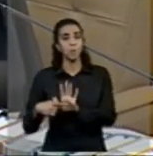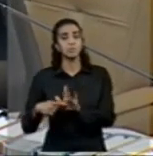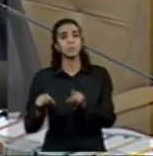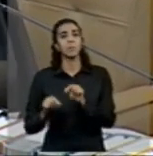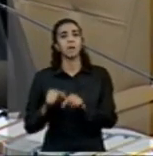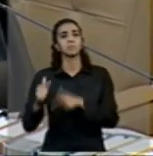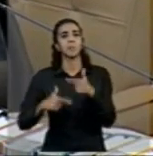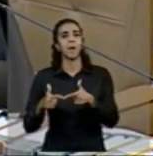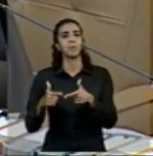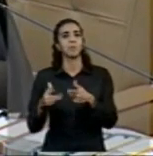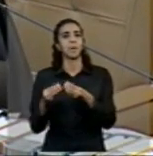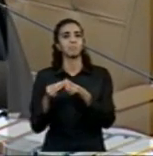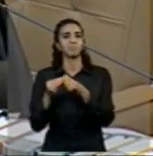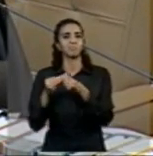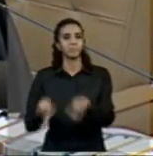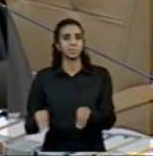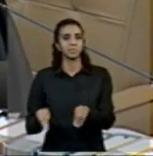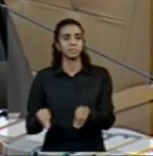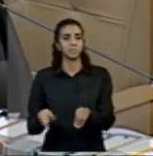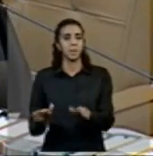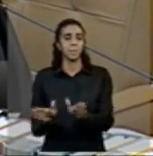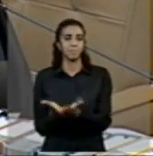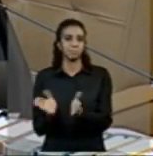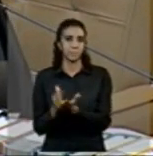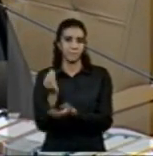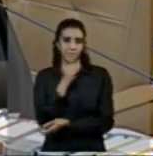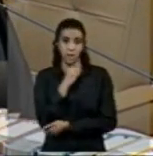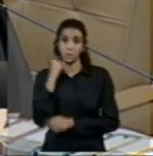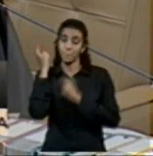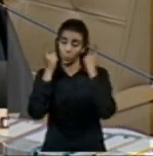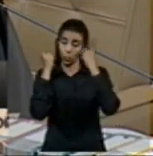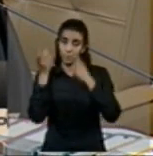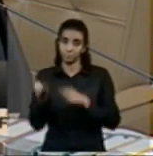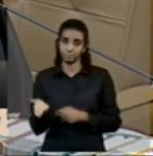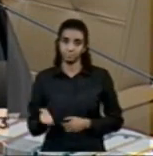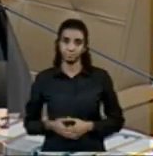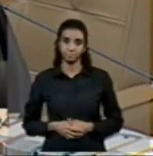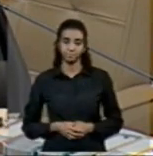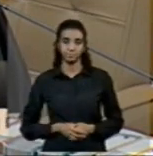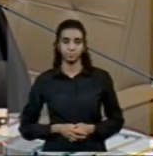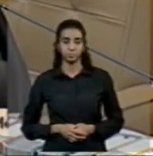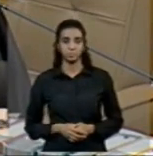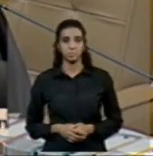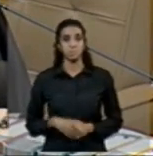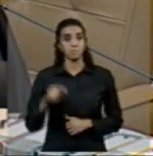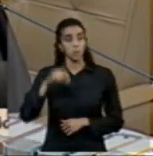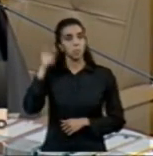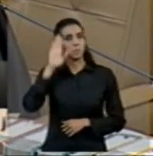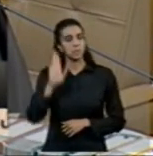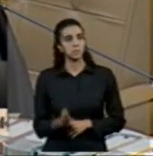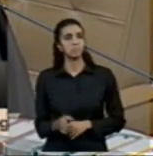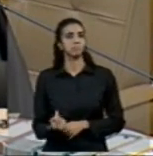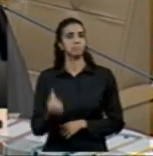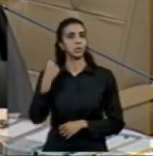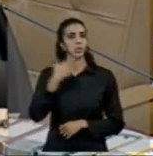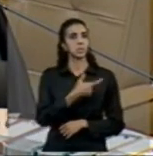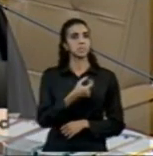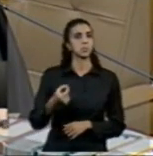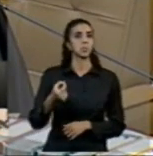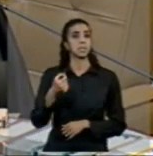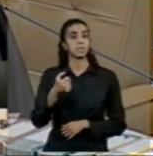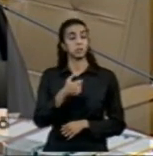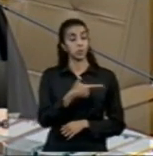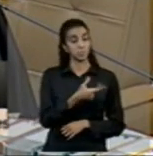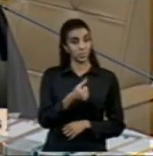precarização do trabalho rebaixados e preocupantes. Estima-se que o Brasil possuía, em